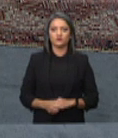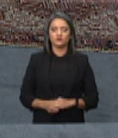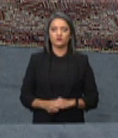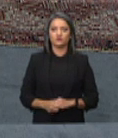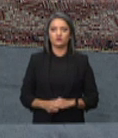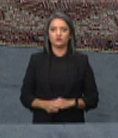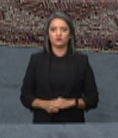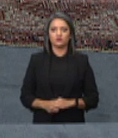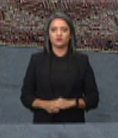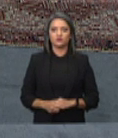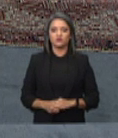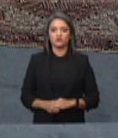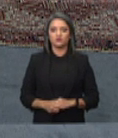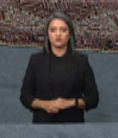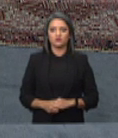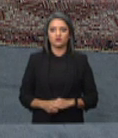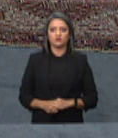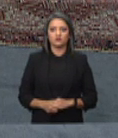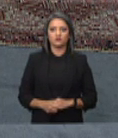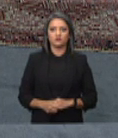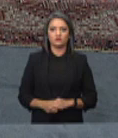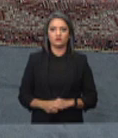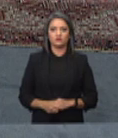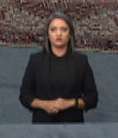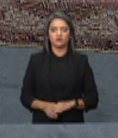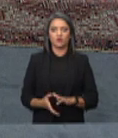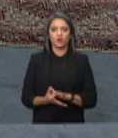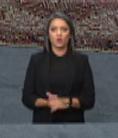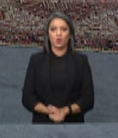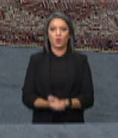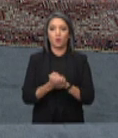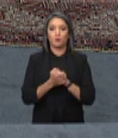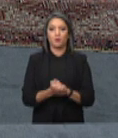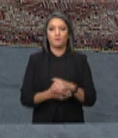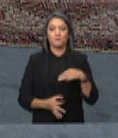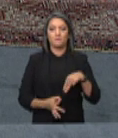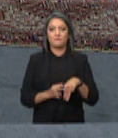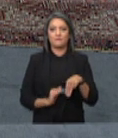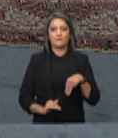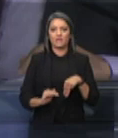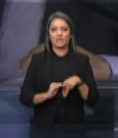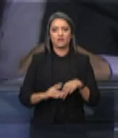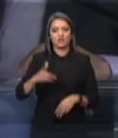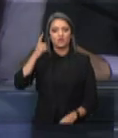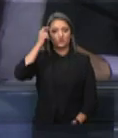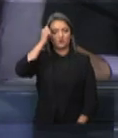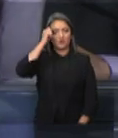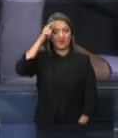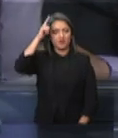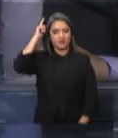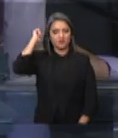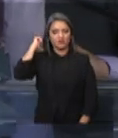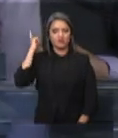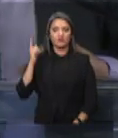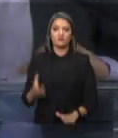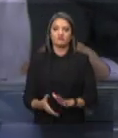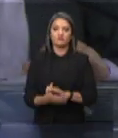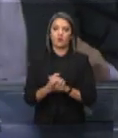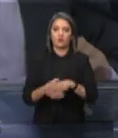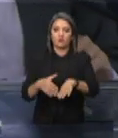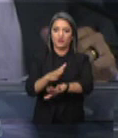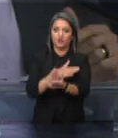Santíssimo senhor Ministro Alexandre de Moraes cumprimentando o cumprimento toda a mesa